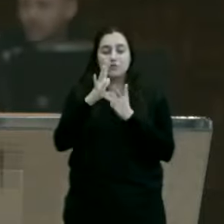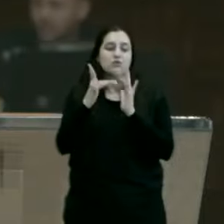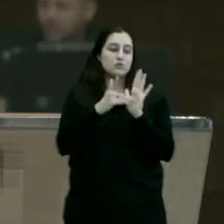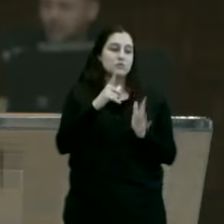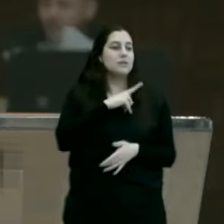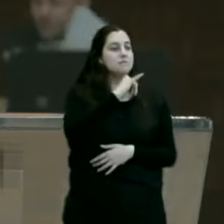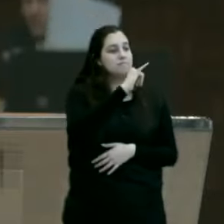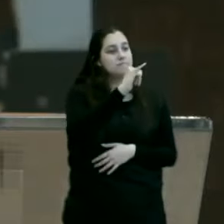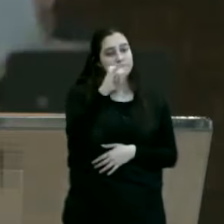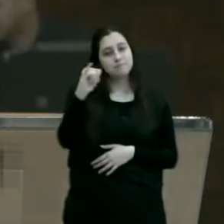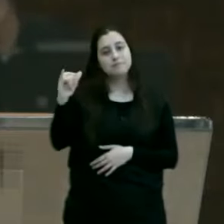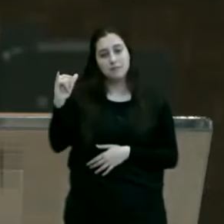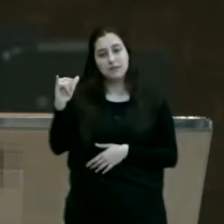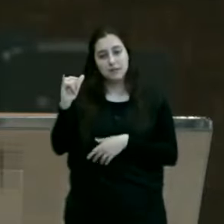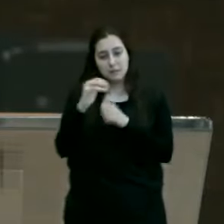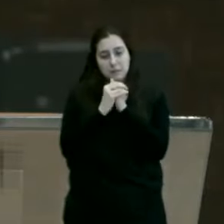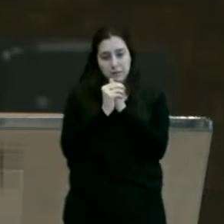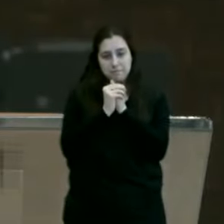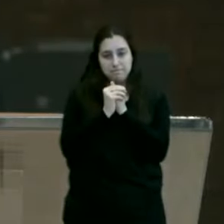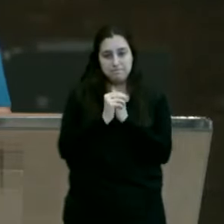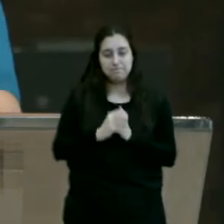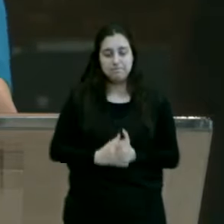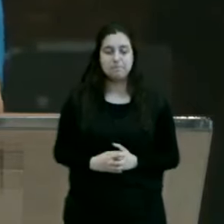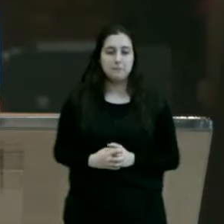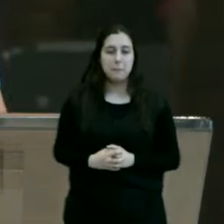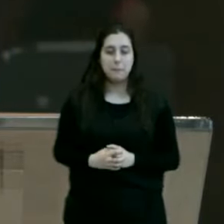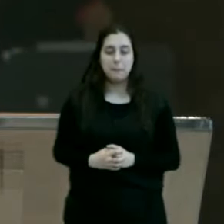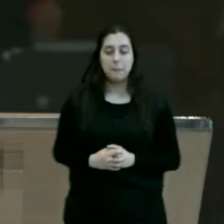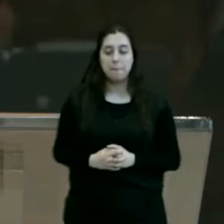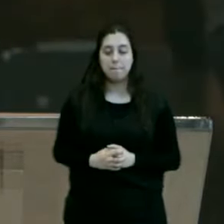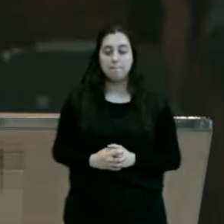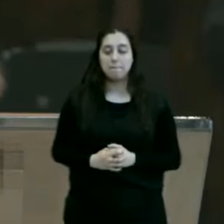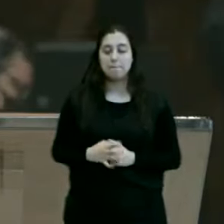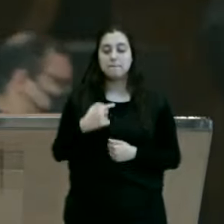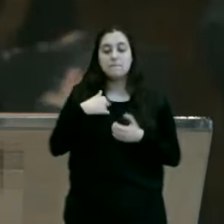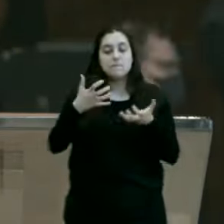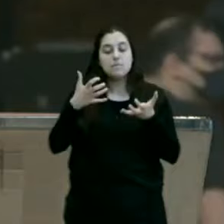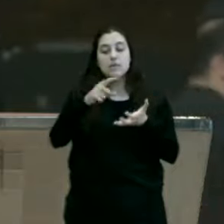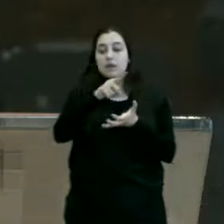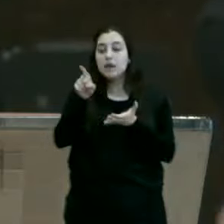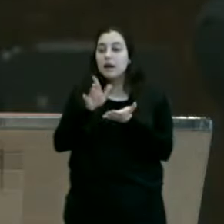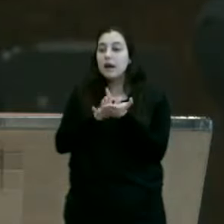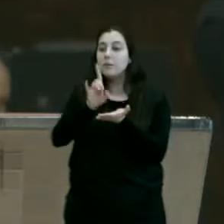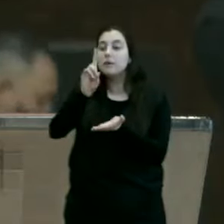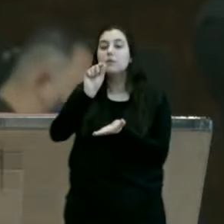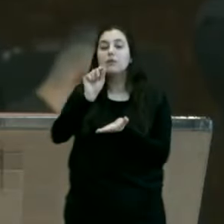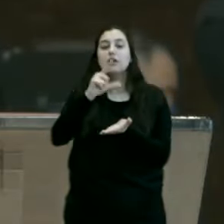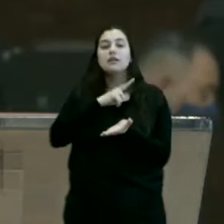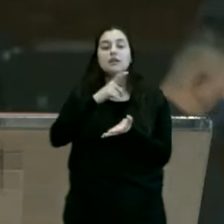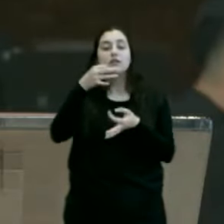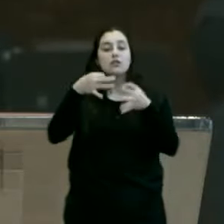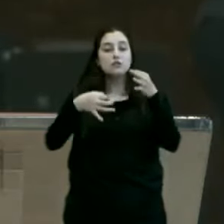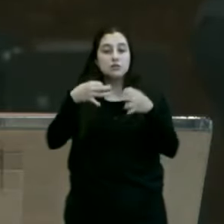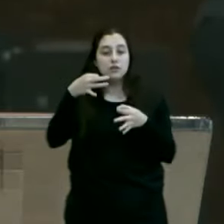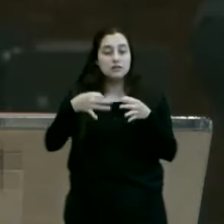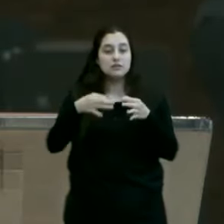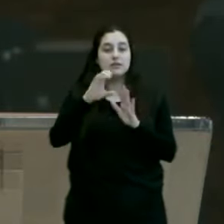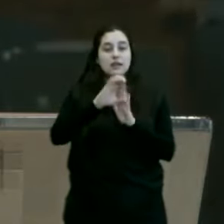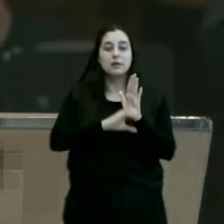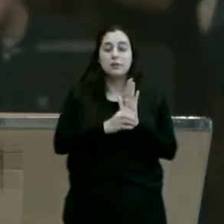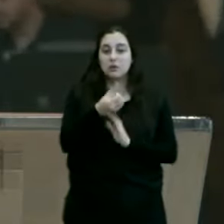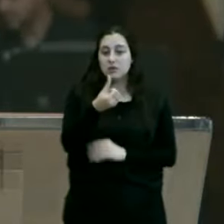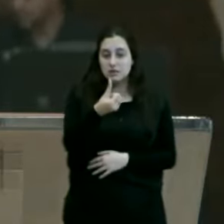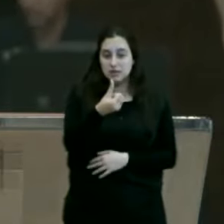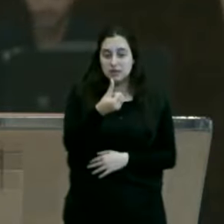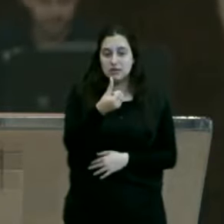para nós, amém? Eu queria que você abrisse a sua Bíblia já em Juízes capítulo 6